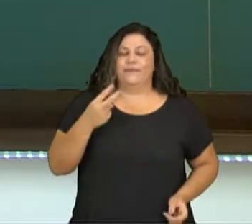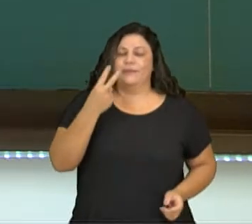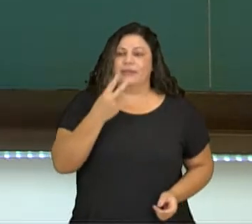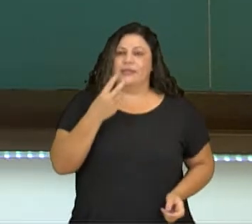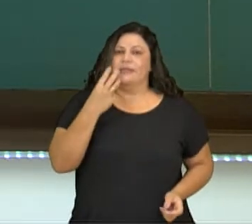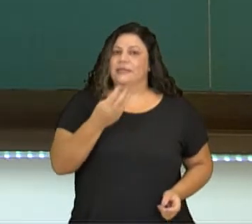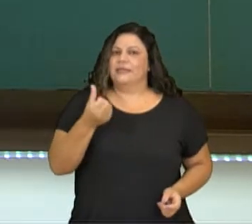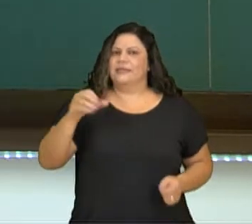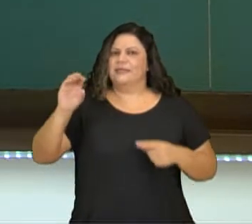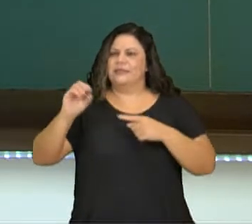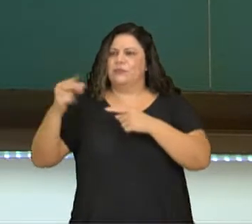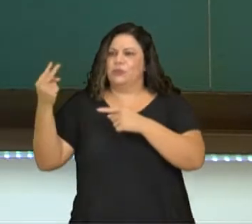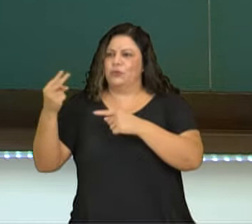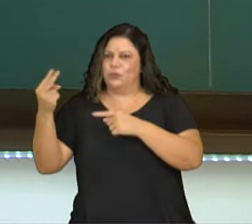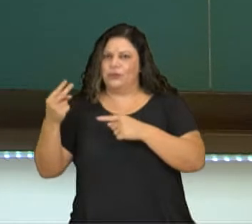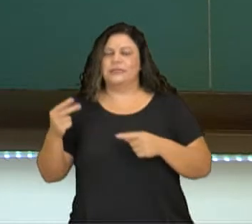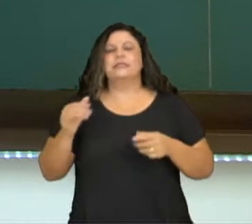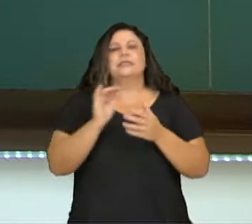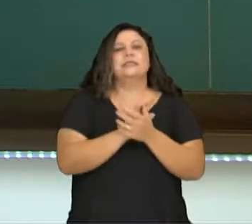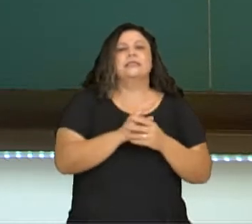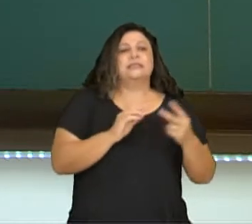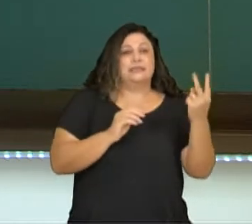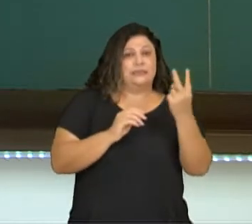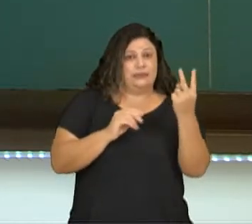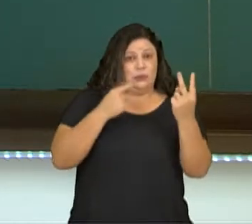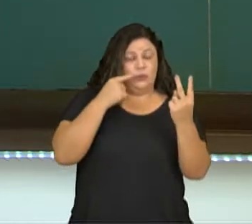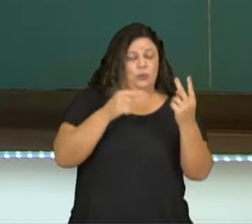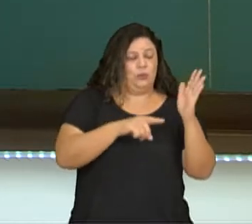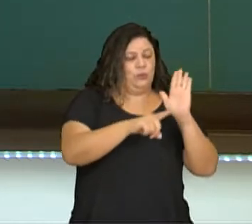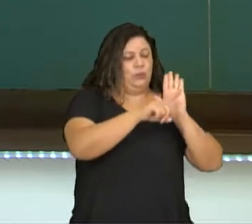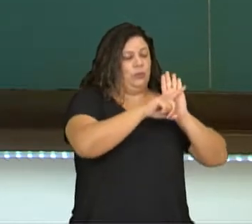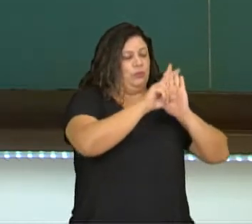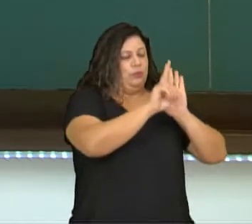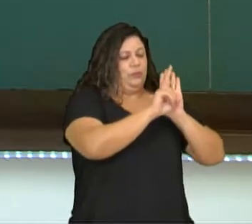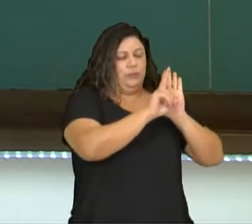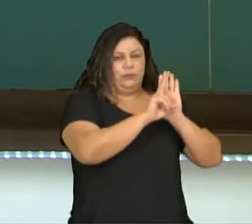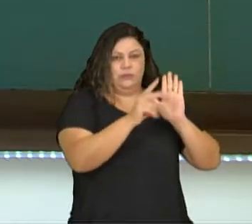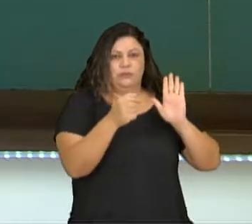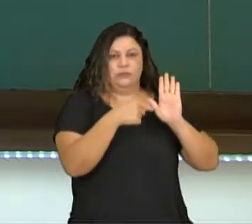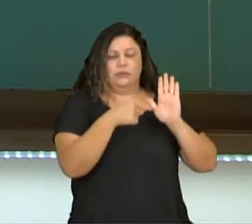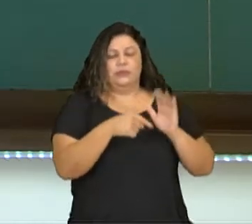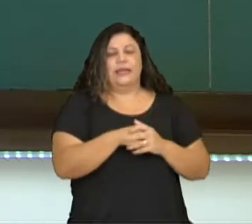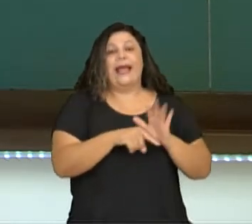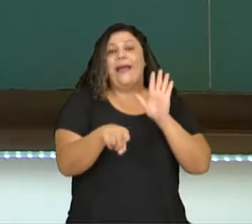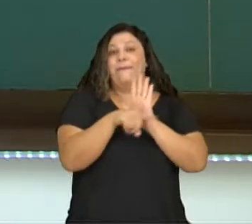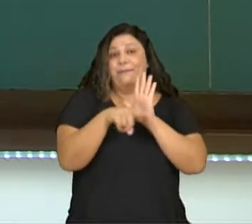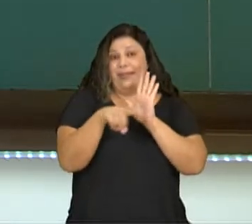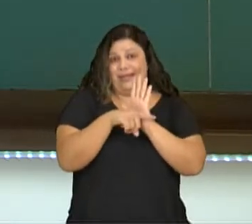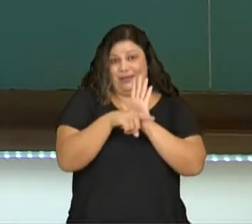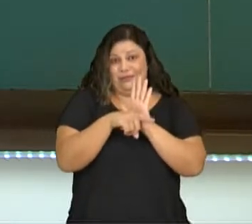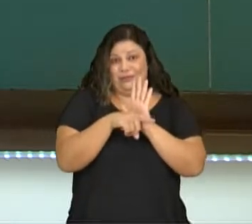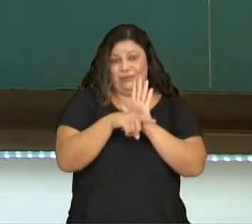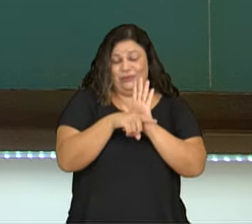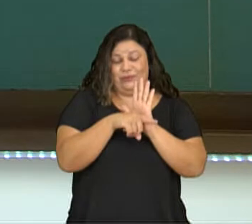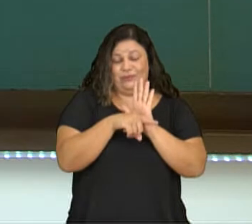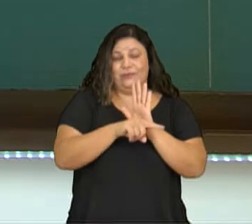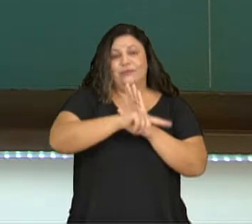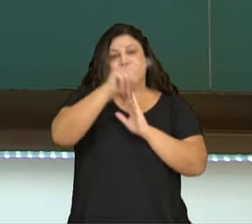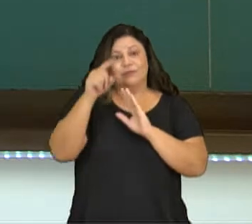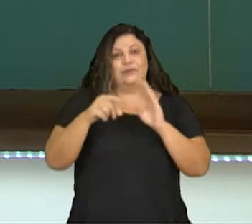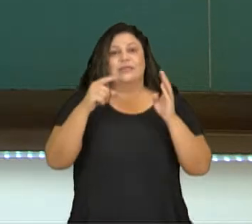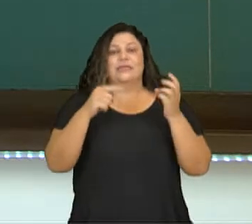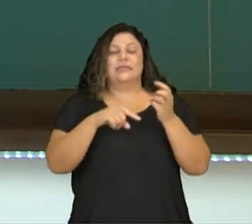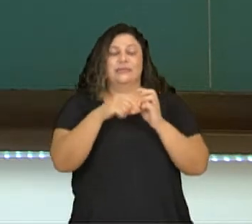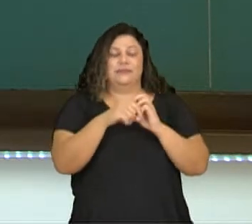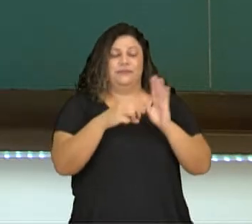Então, se o ângulo estiver no segundo quadrante, vocês vão fazer lá a operação de π menos o ângulo. Se o ângulo estiver no terceiro quadrante, vocês vão